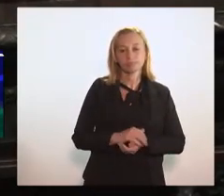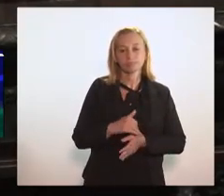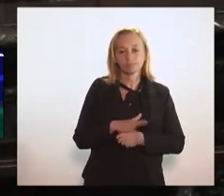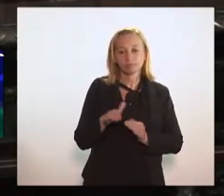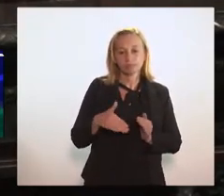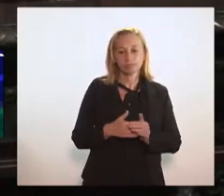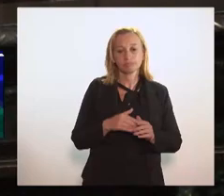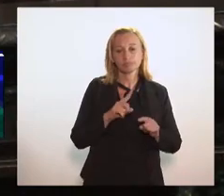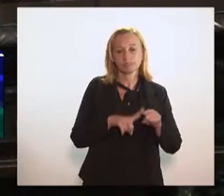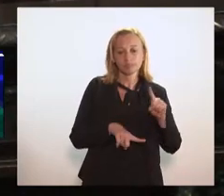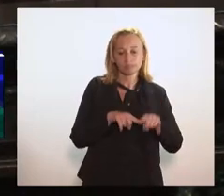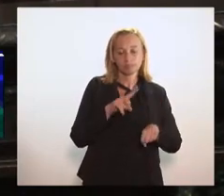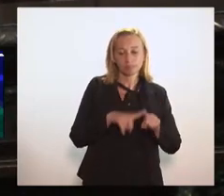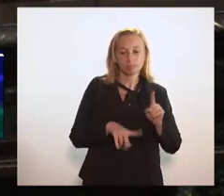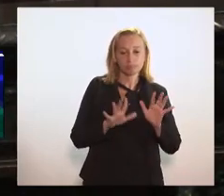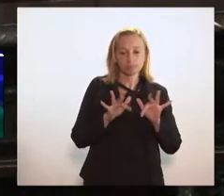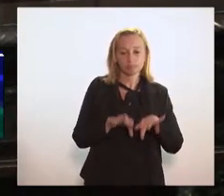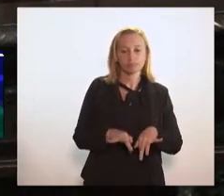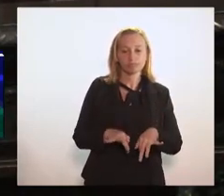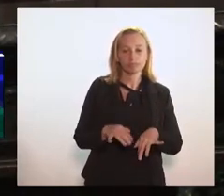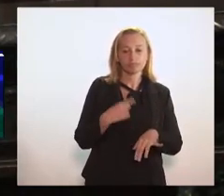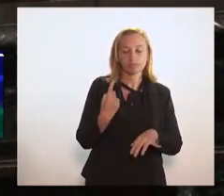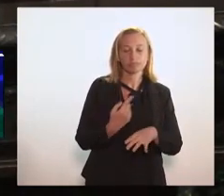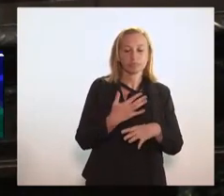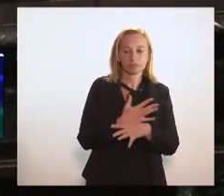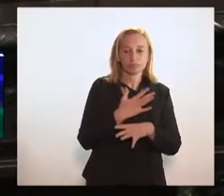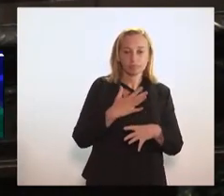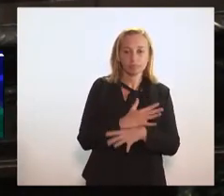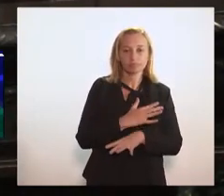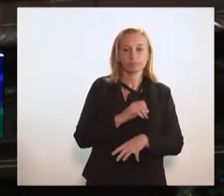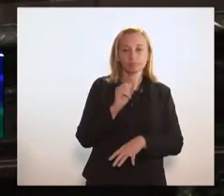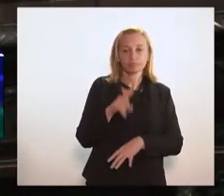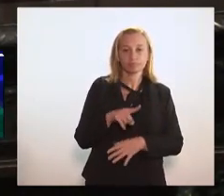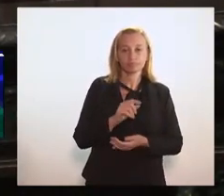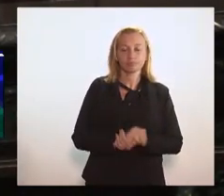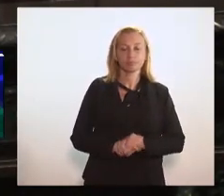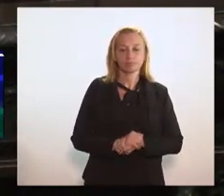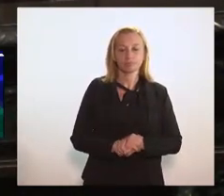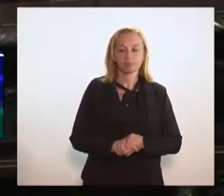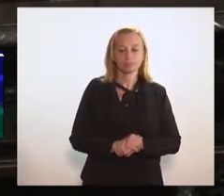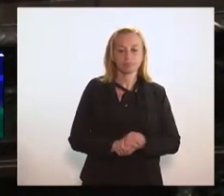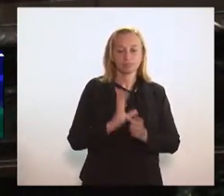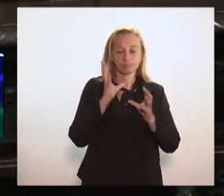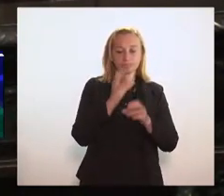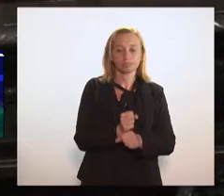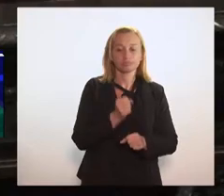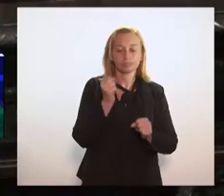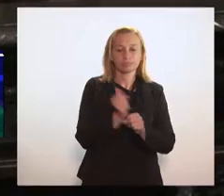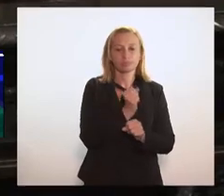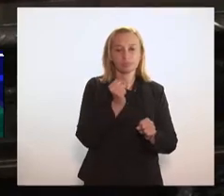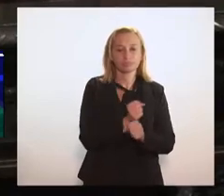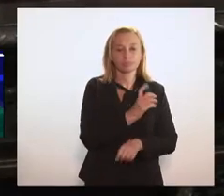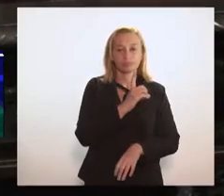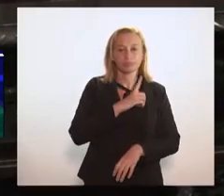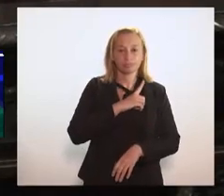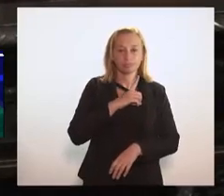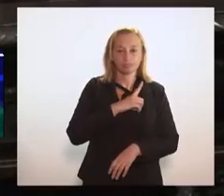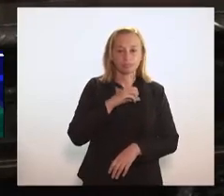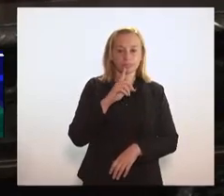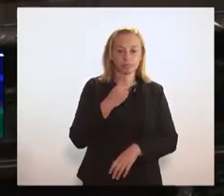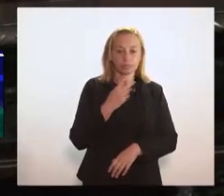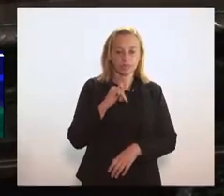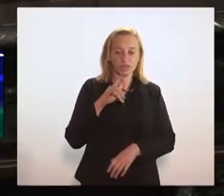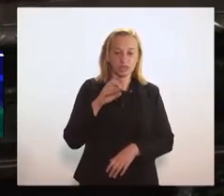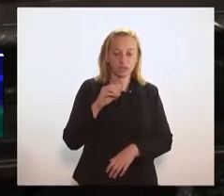equipamentos concluídos na nossa cidade, que é a conclusão das obras da Delegacia de Homicídio de Terás de São